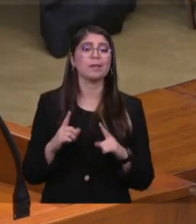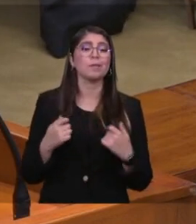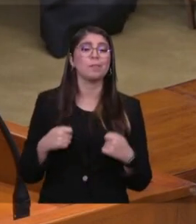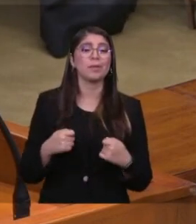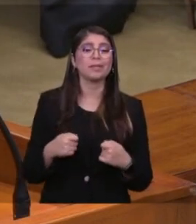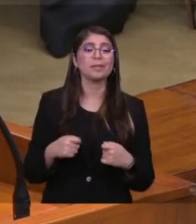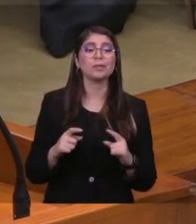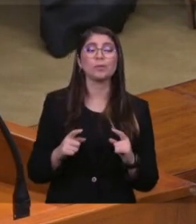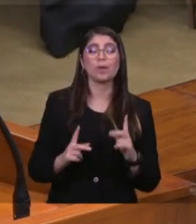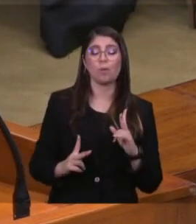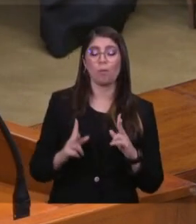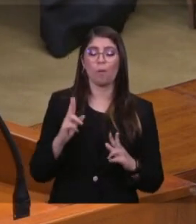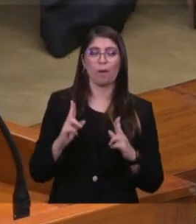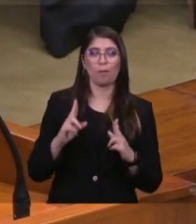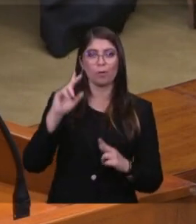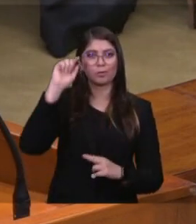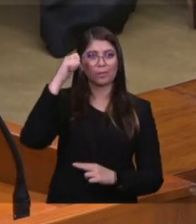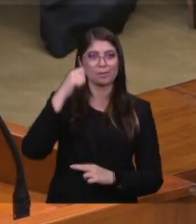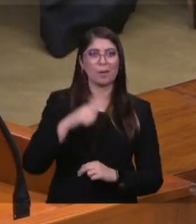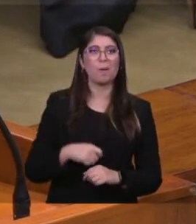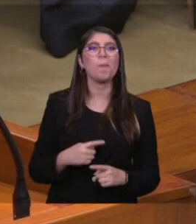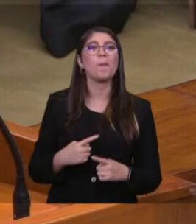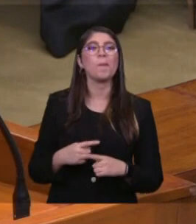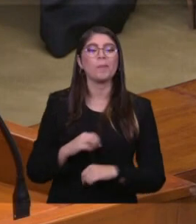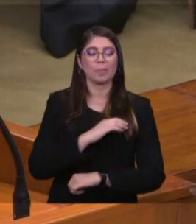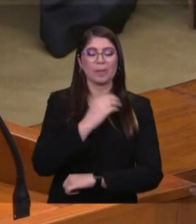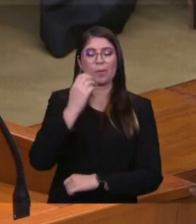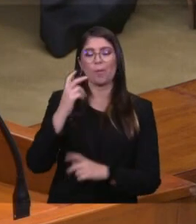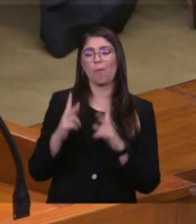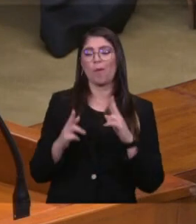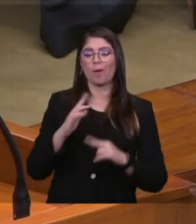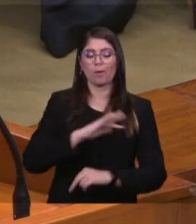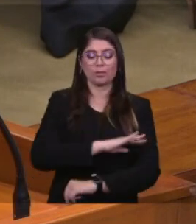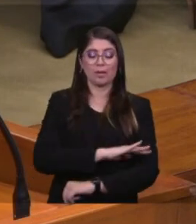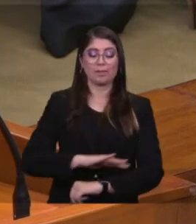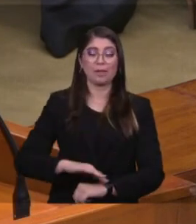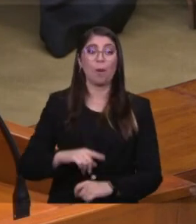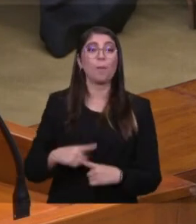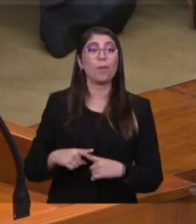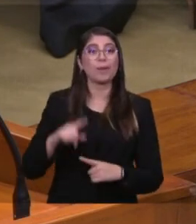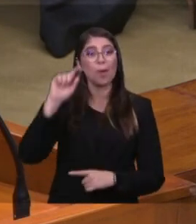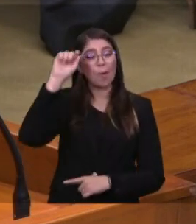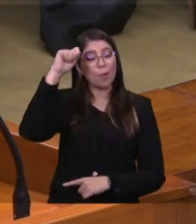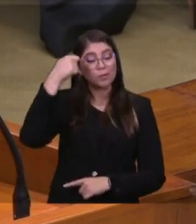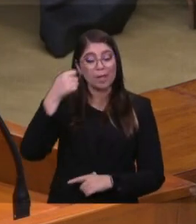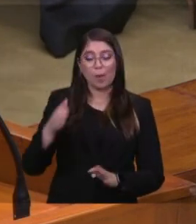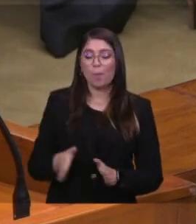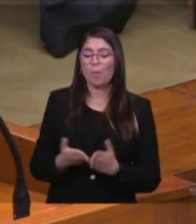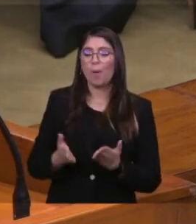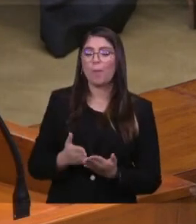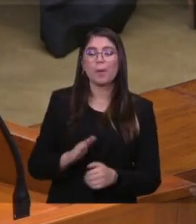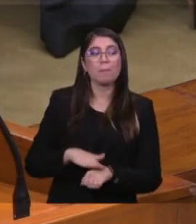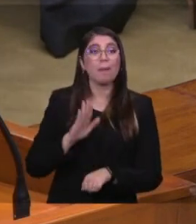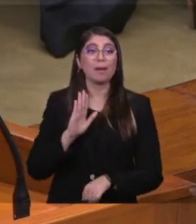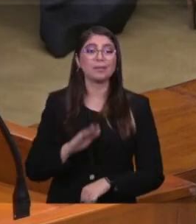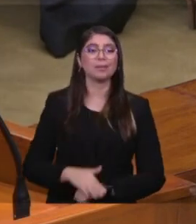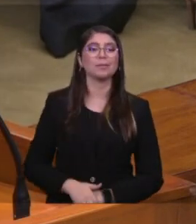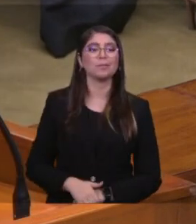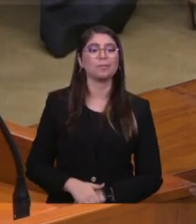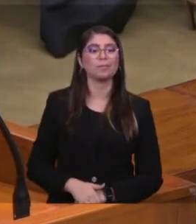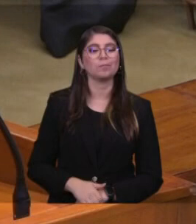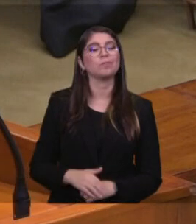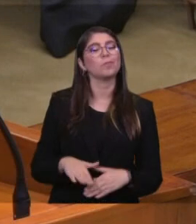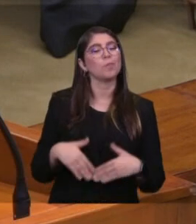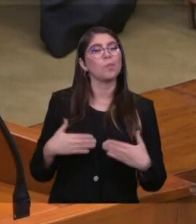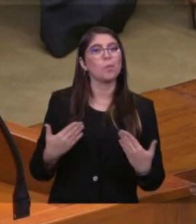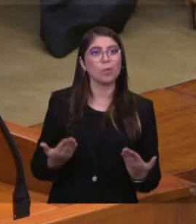um recorte racial, porque, dentre os mais pobres, os negros são mais pobres ainda. Então, portanto,